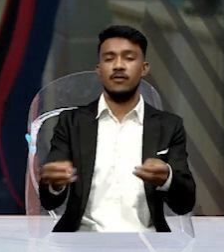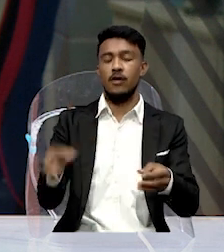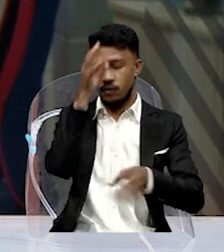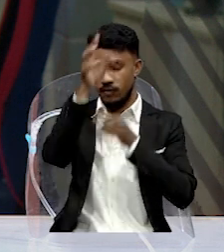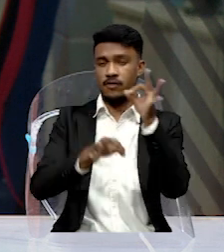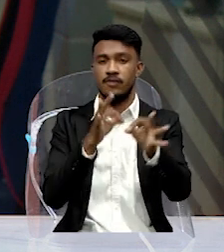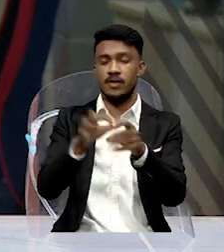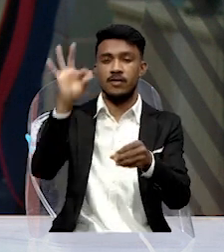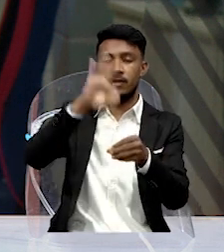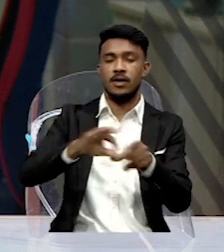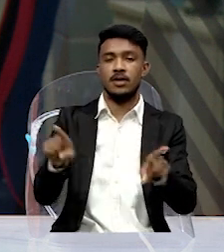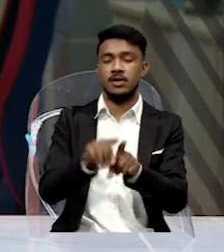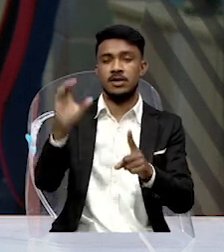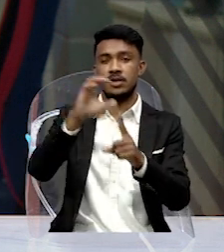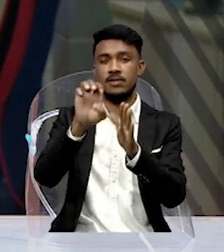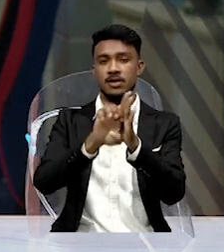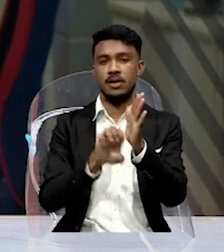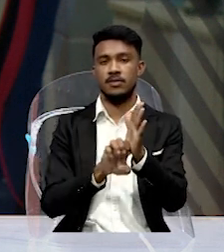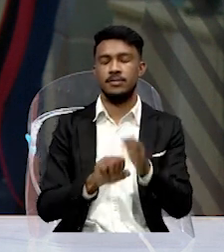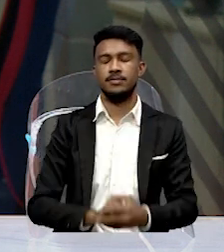onde sai chefe de Estado.